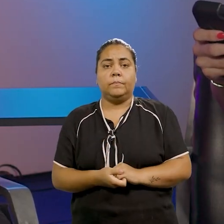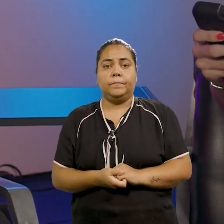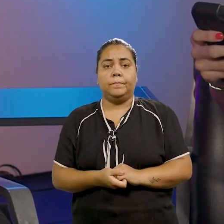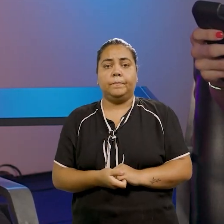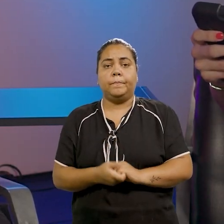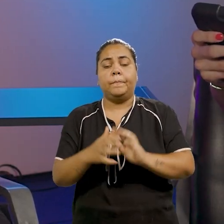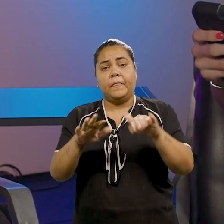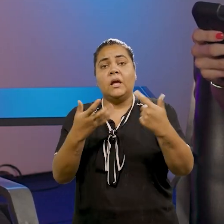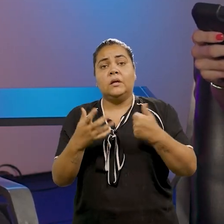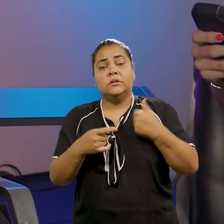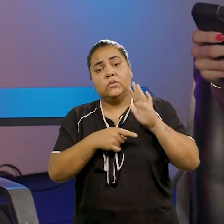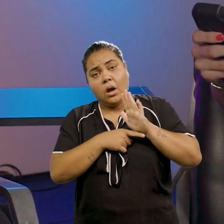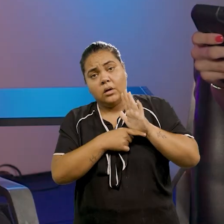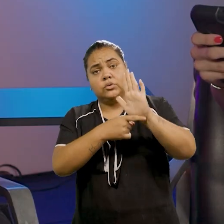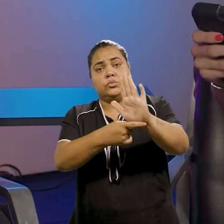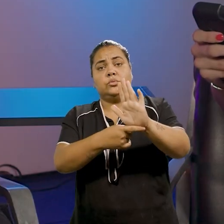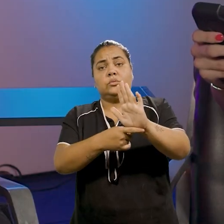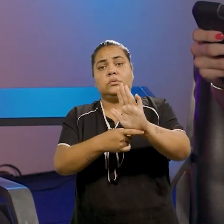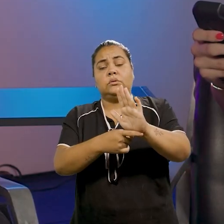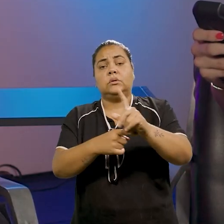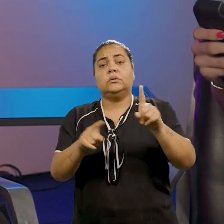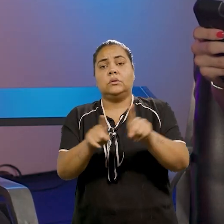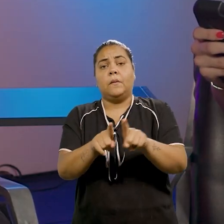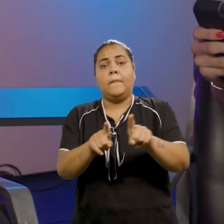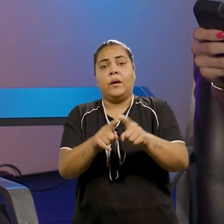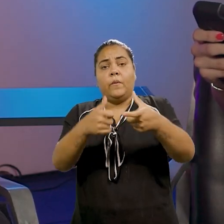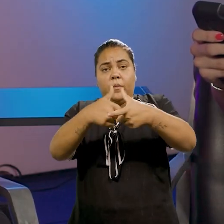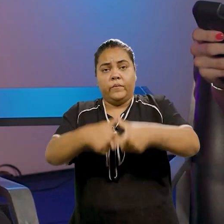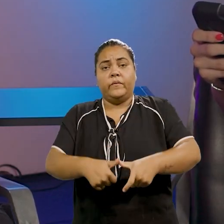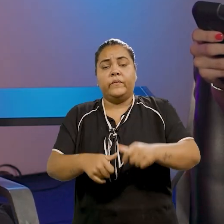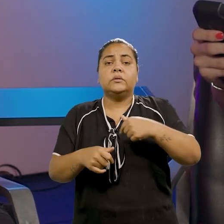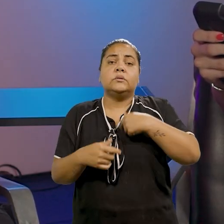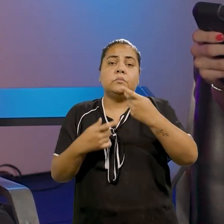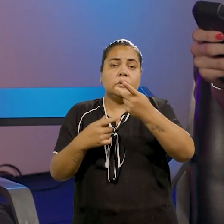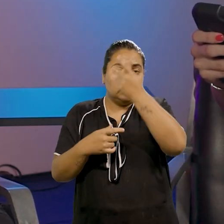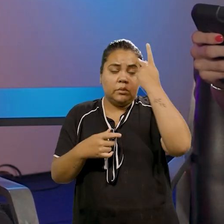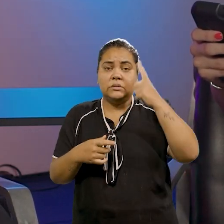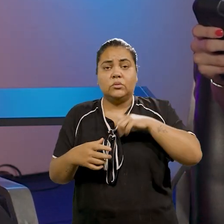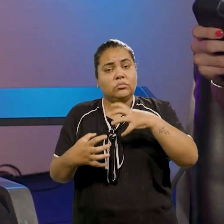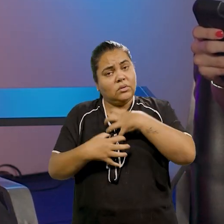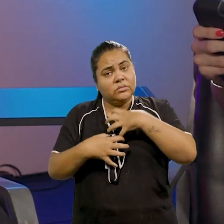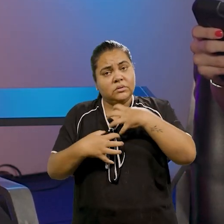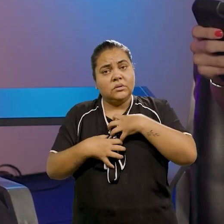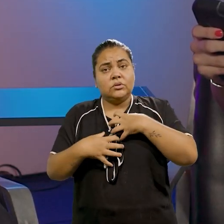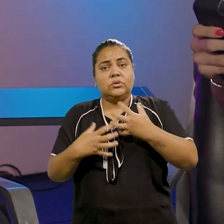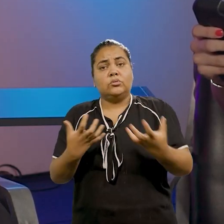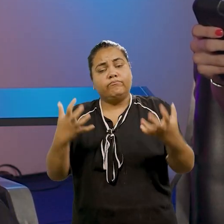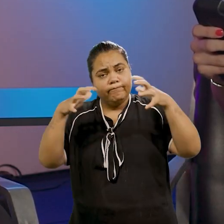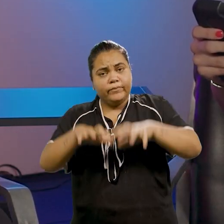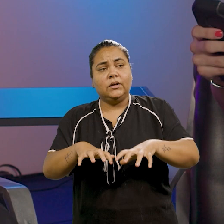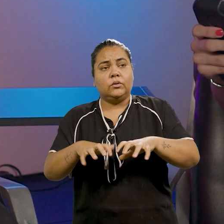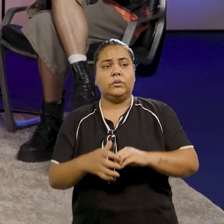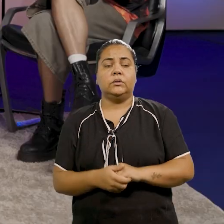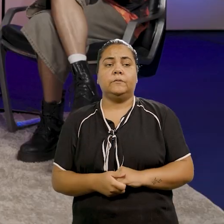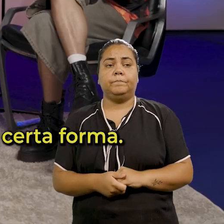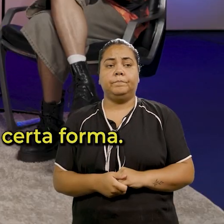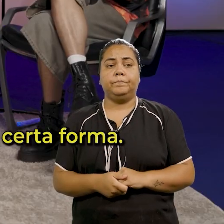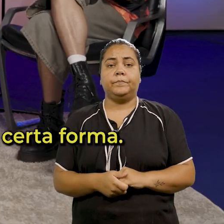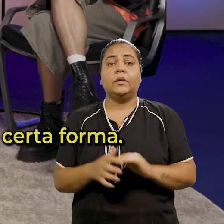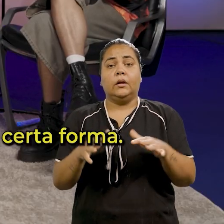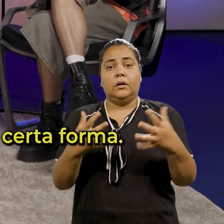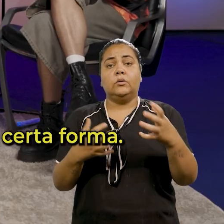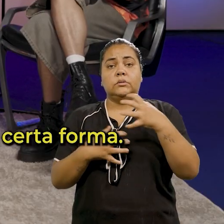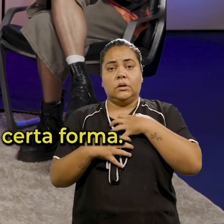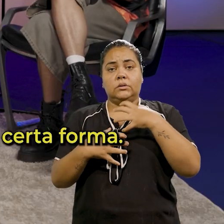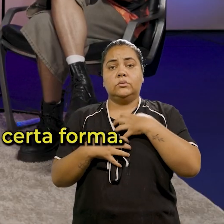Isso, além de ajudar, causa um pertencimento a pessoas que não estão se sentindo pertencidas. É isso. E um